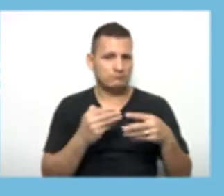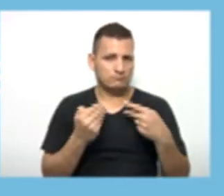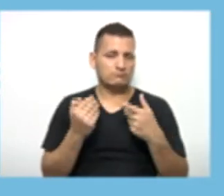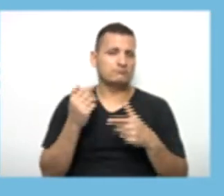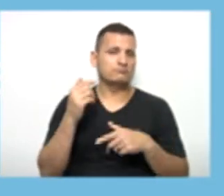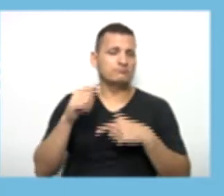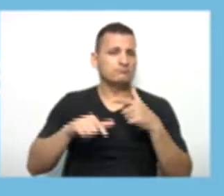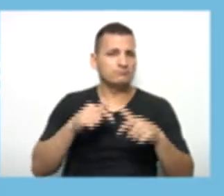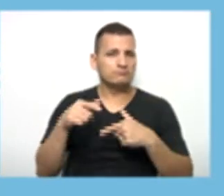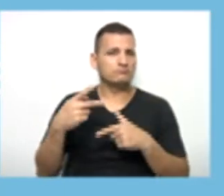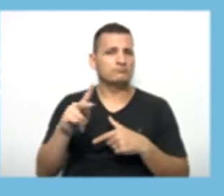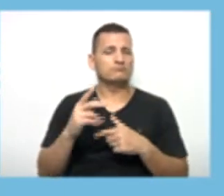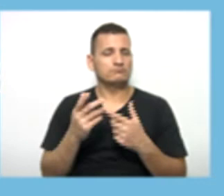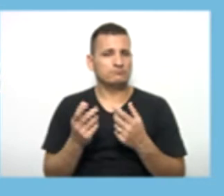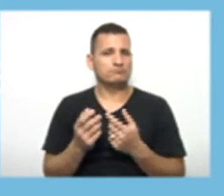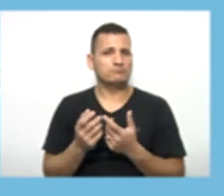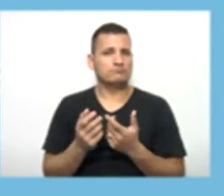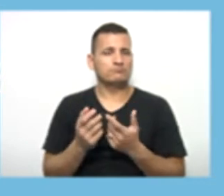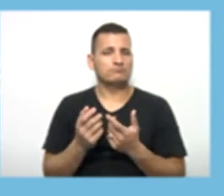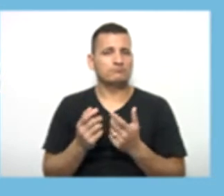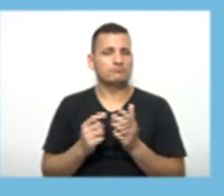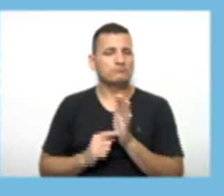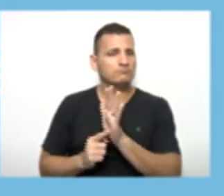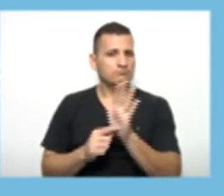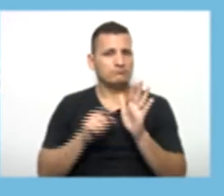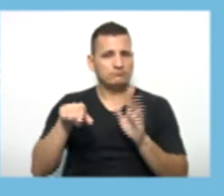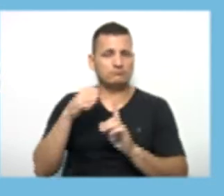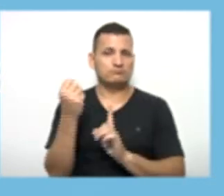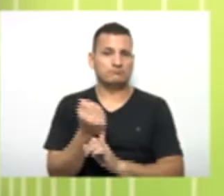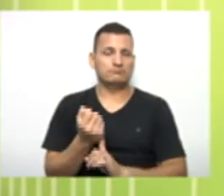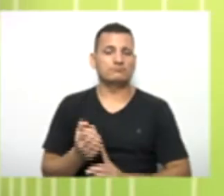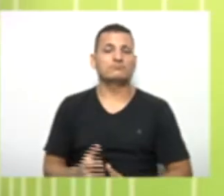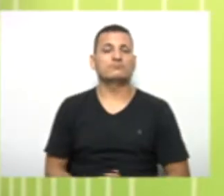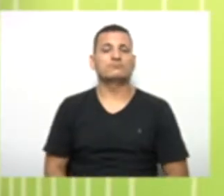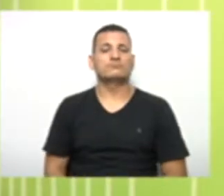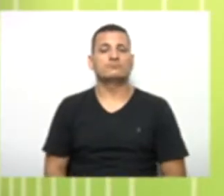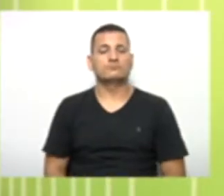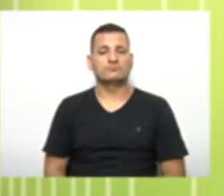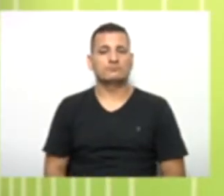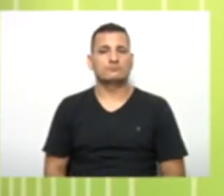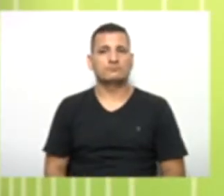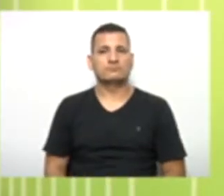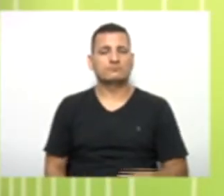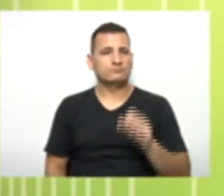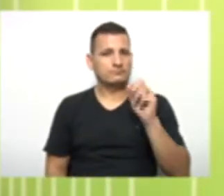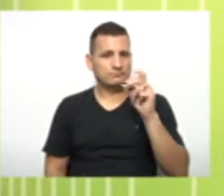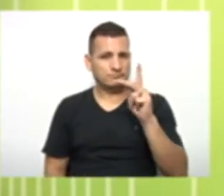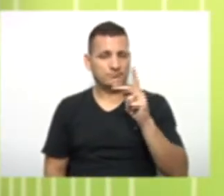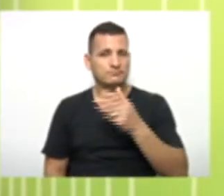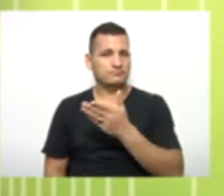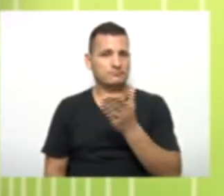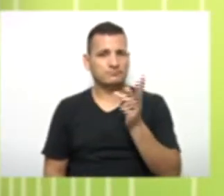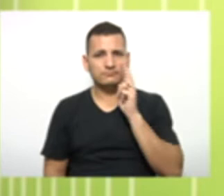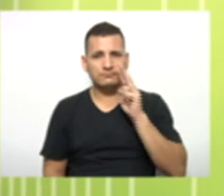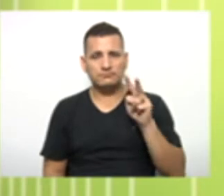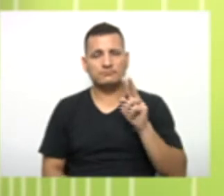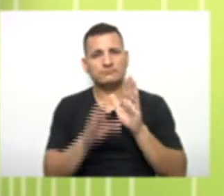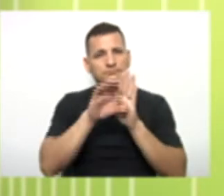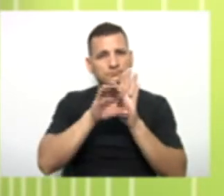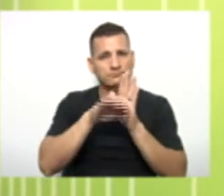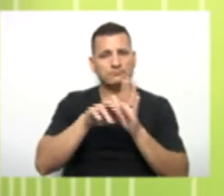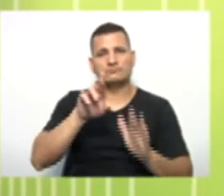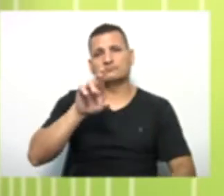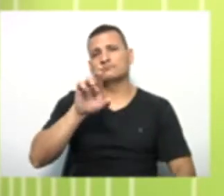seus bens e serviços em favor dessas sociedades. Ok, então vocês viram aí o conceito de